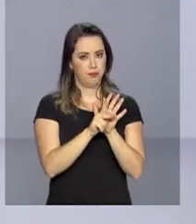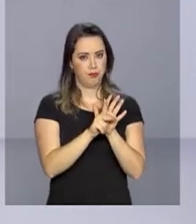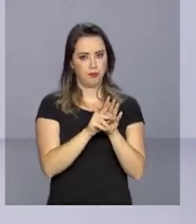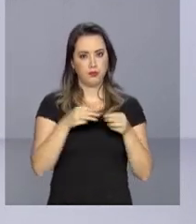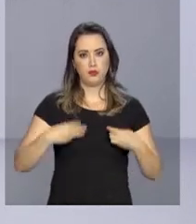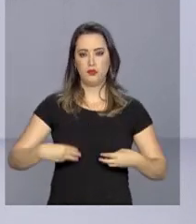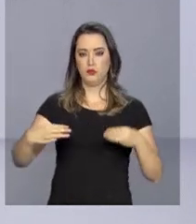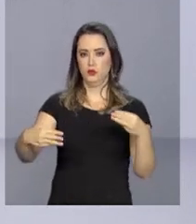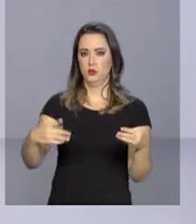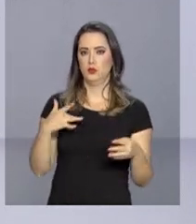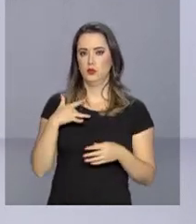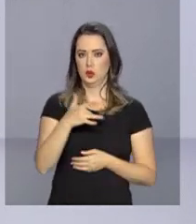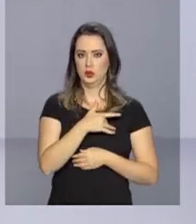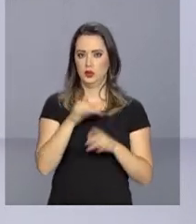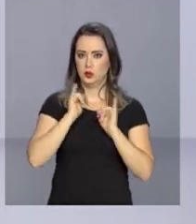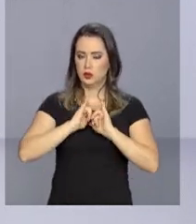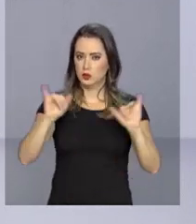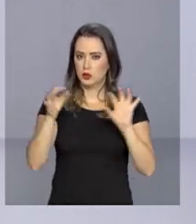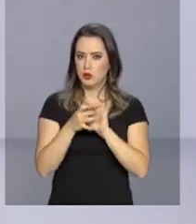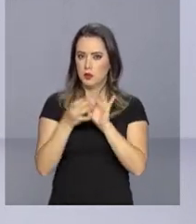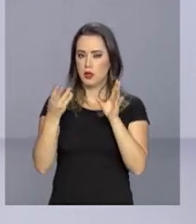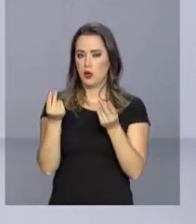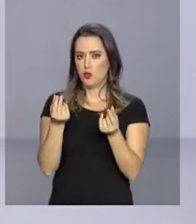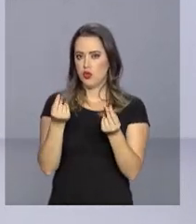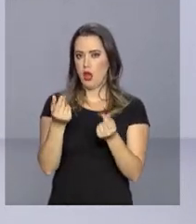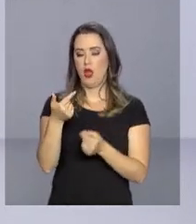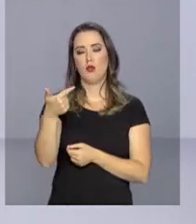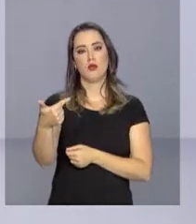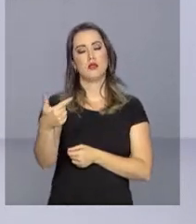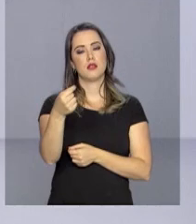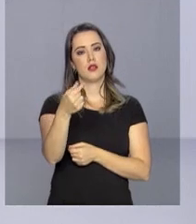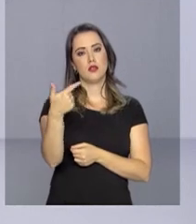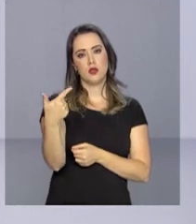Saúde, publicada hoje, autoriza o repasse de